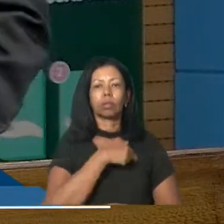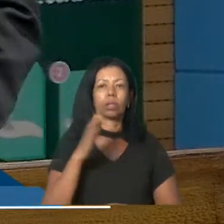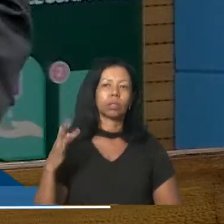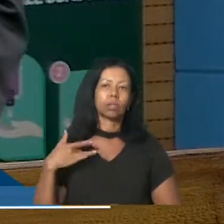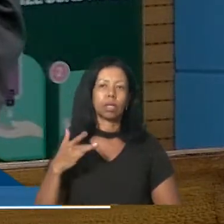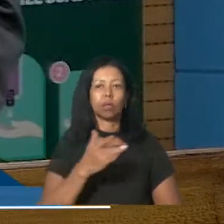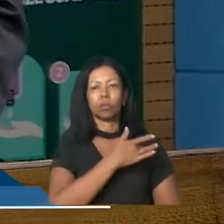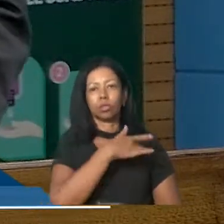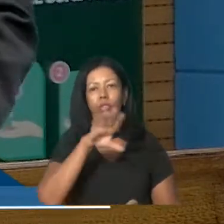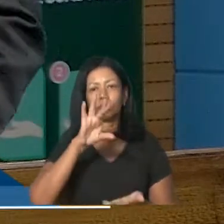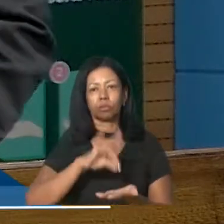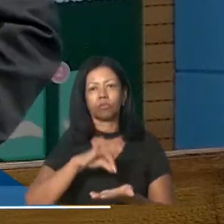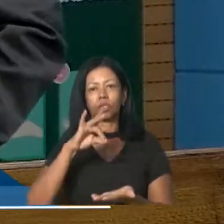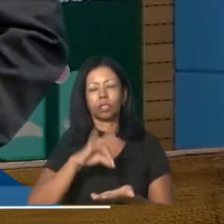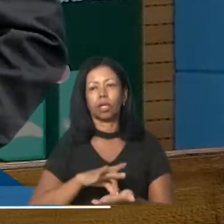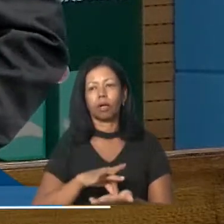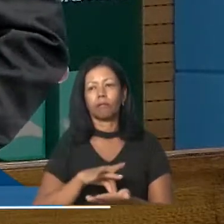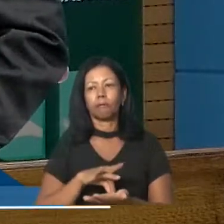saúde realmente